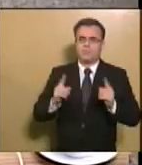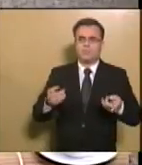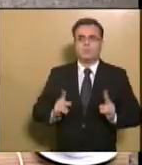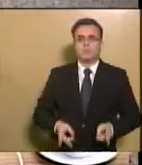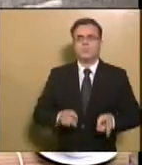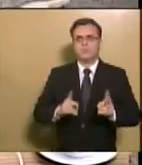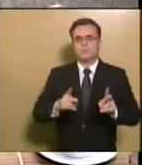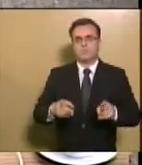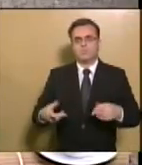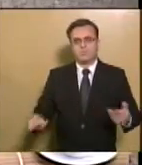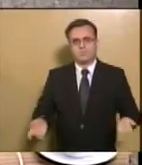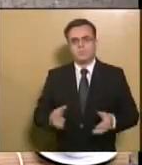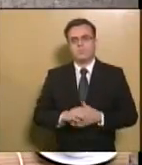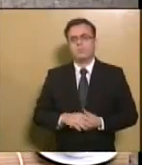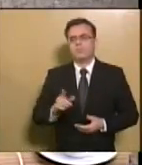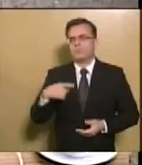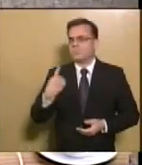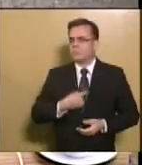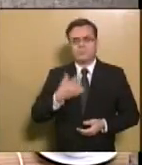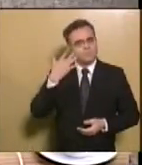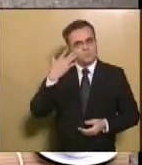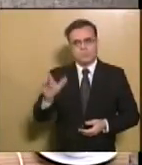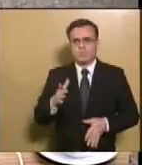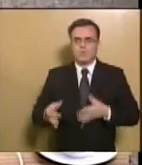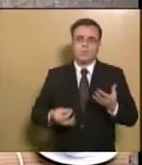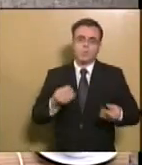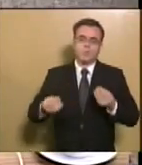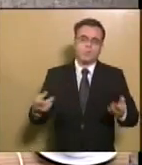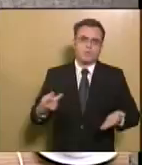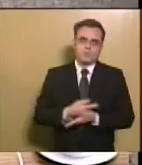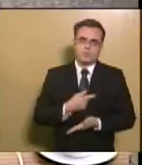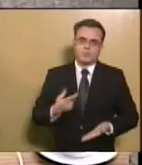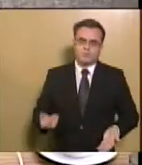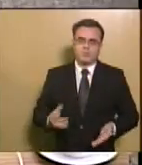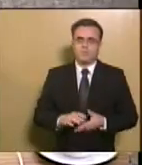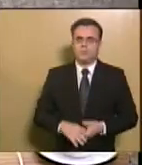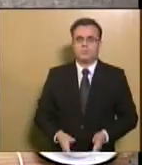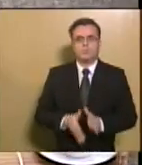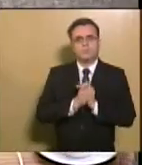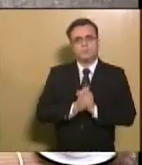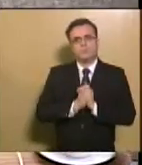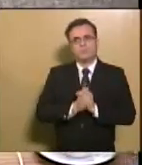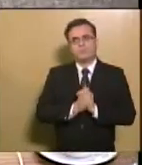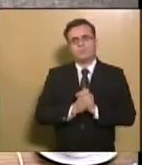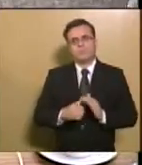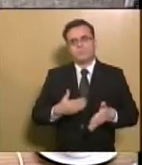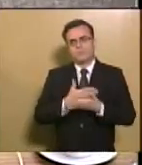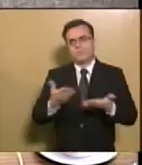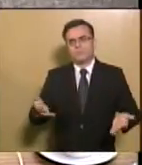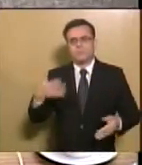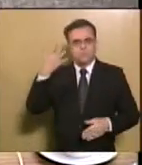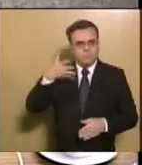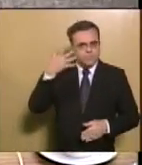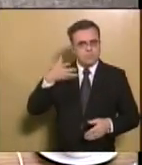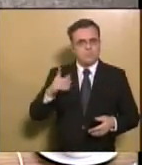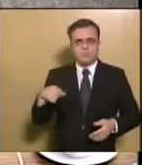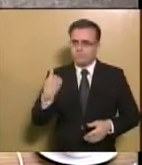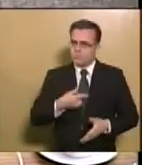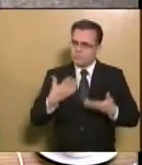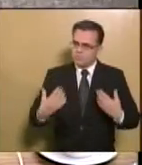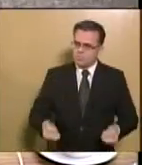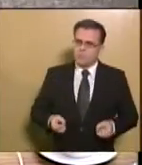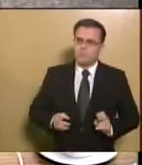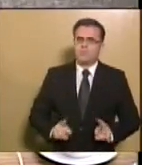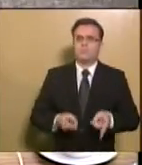faltando gestão. E não sabemos quando é que vamos ter uma boa gestão no Estado do Sergipe. Parabéns pelo discurso, Vossa Excelência. E vamos continuar. A